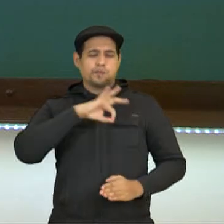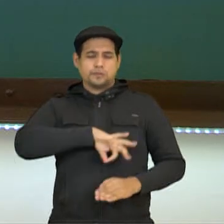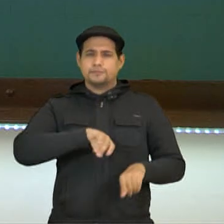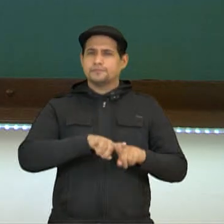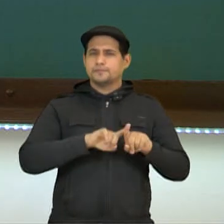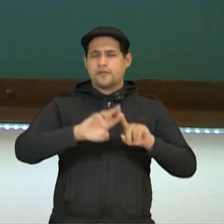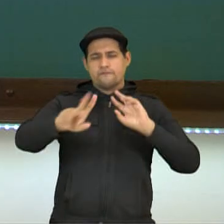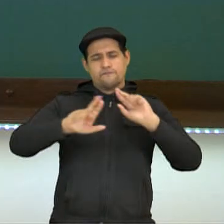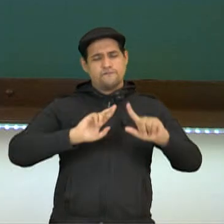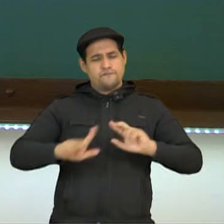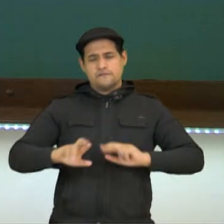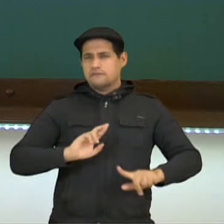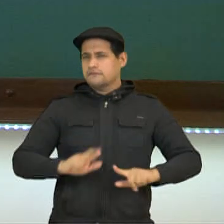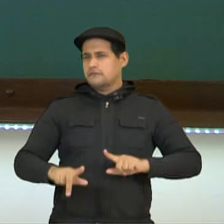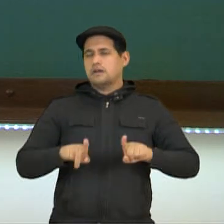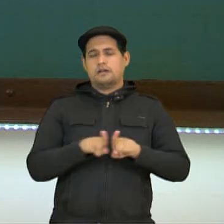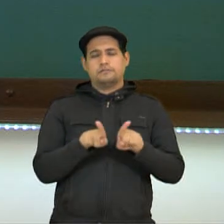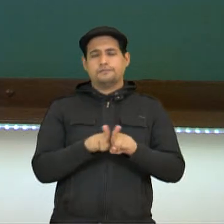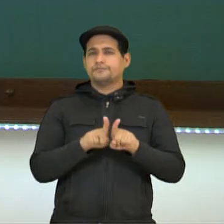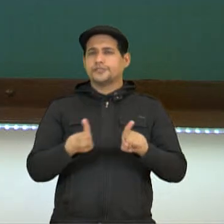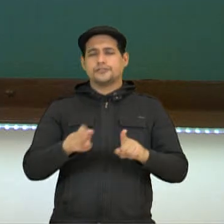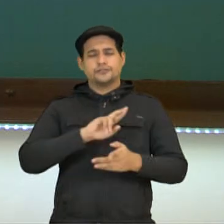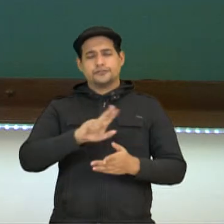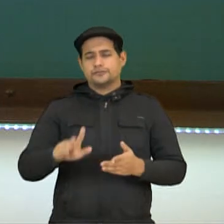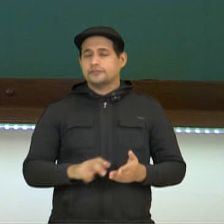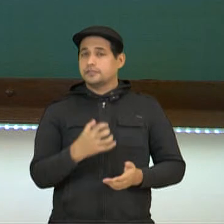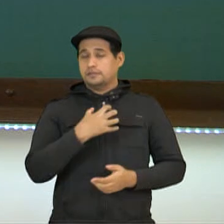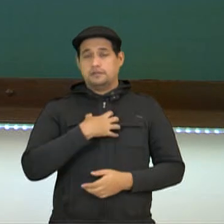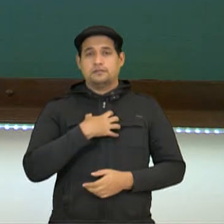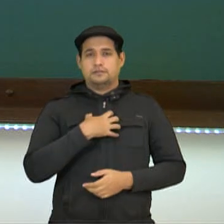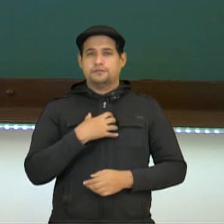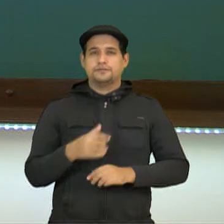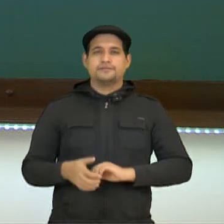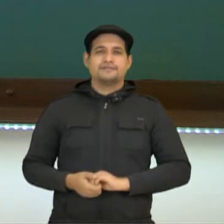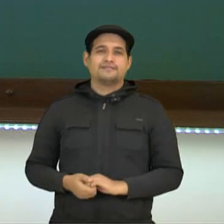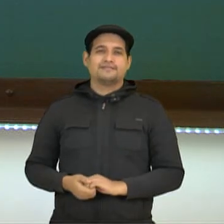vários aspectos, em várias frentes aí, de diversas formas, né?